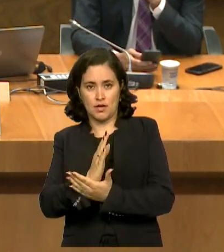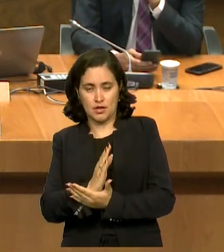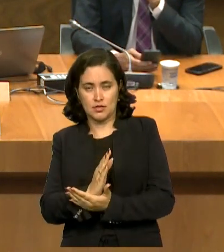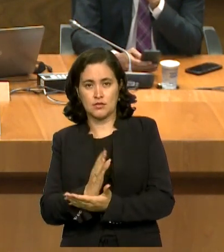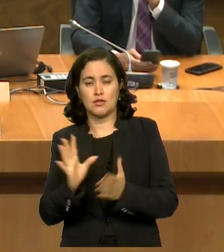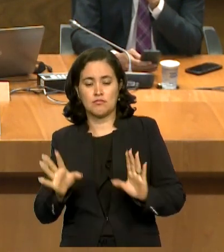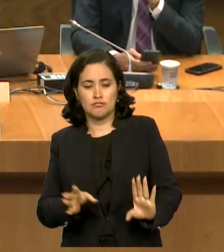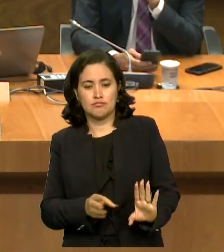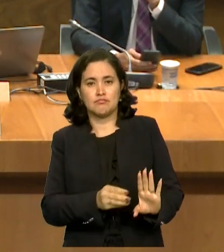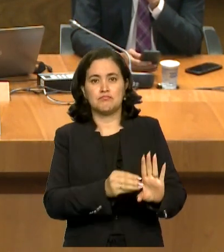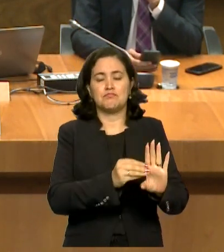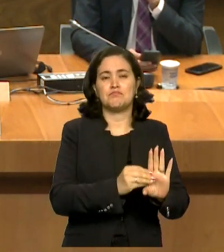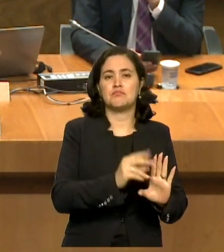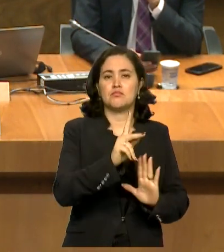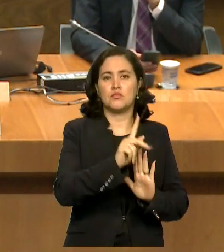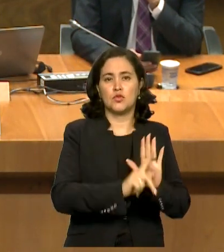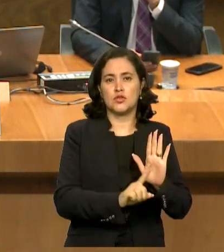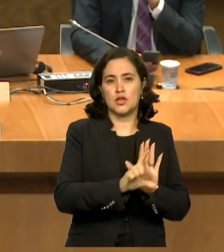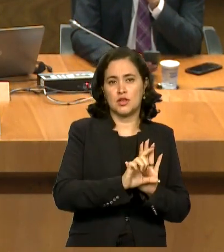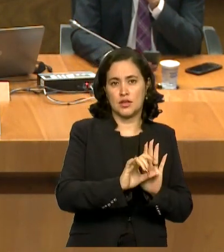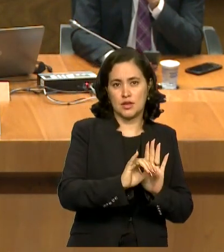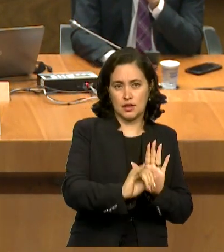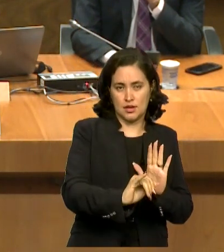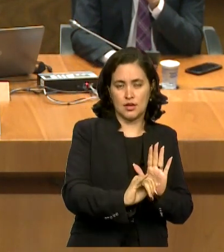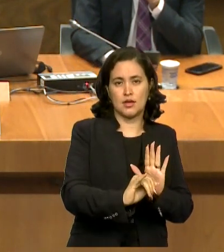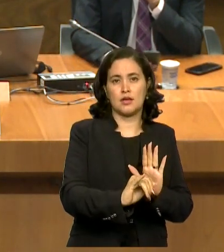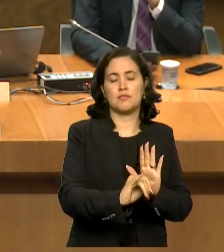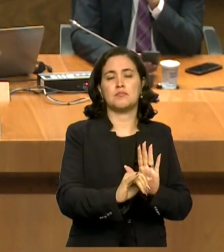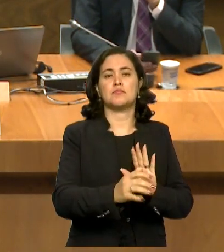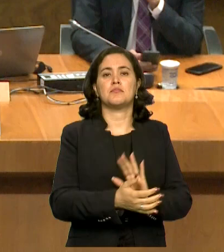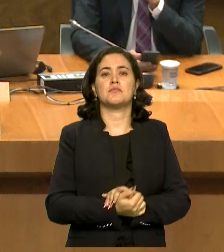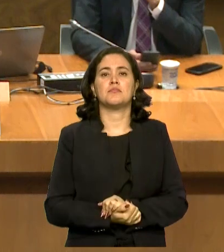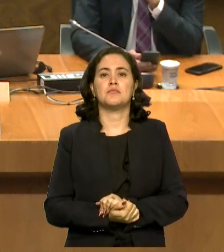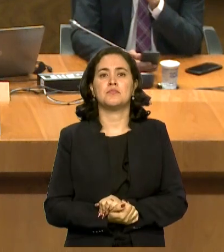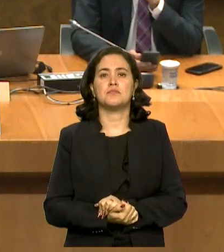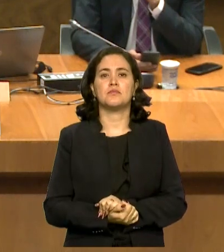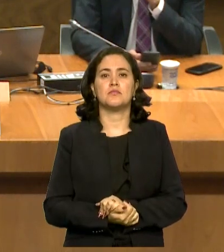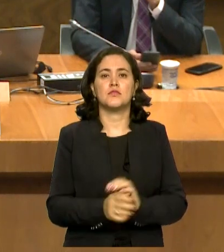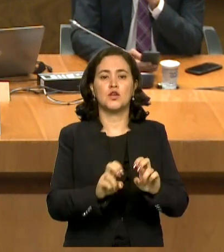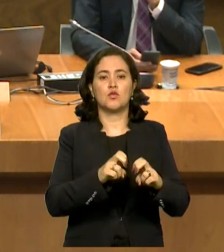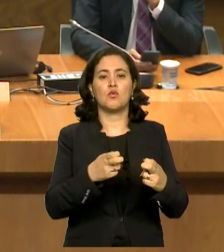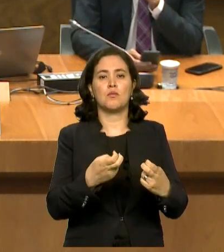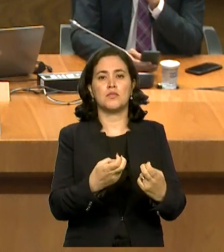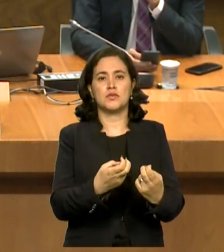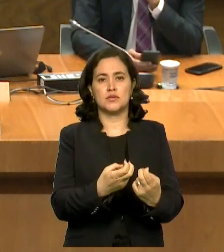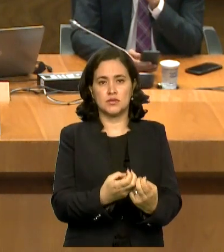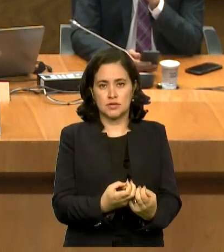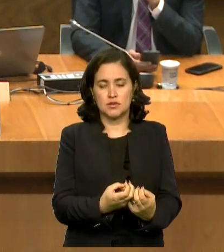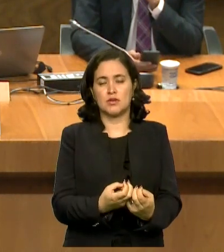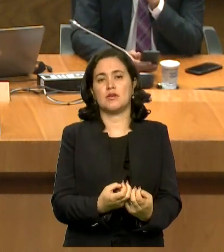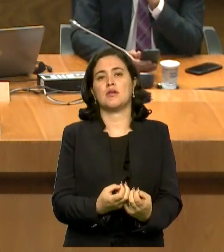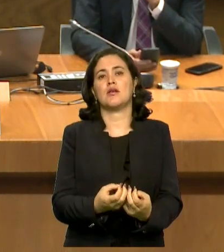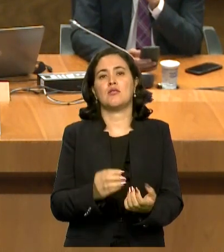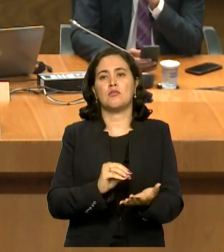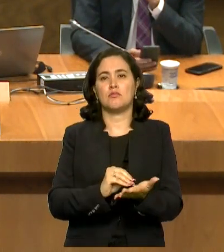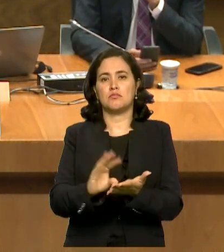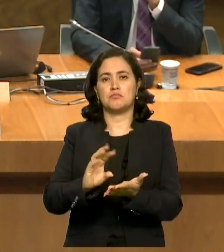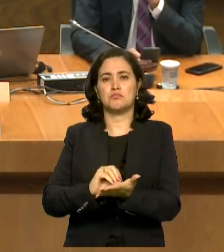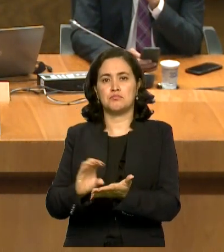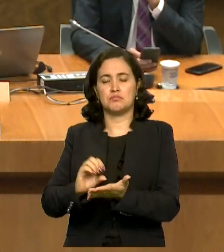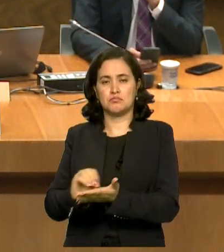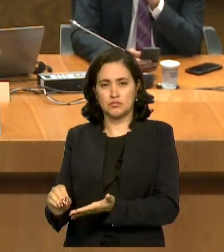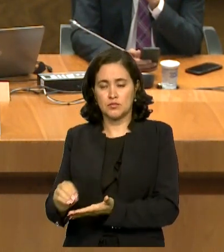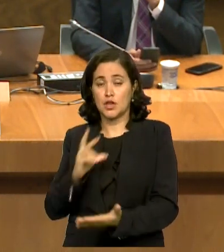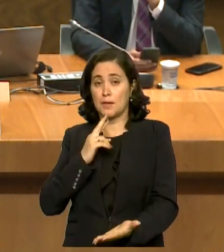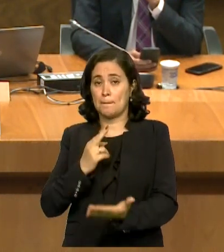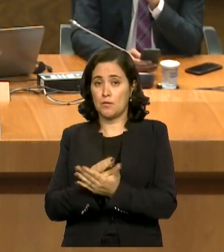aos respectivos projetos de lei e encaminhados às comissões competentes para emissão de parecer com a devida urgência